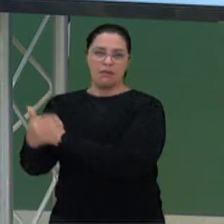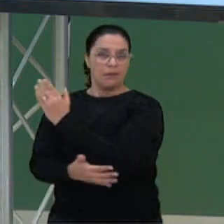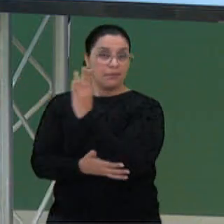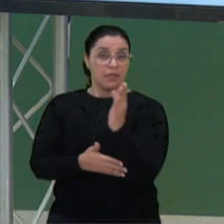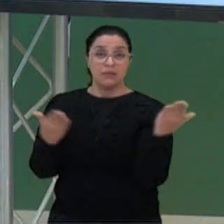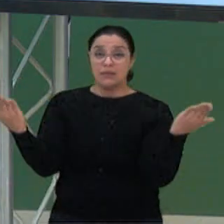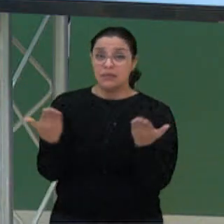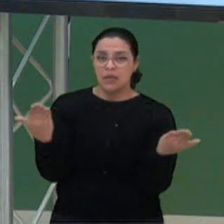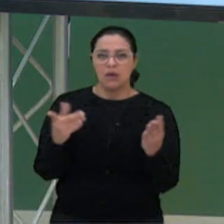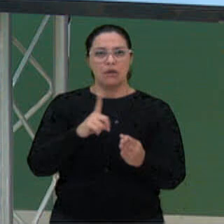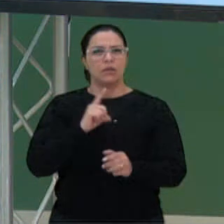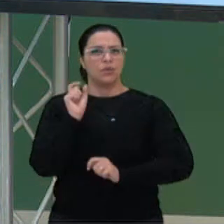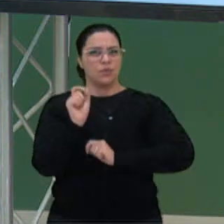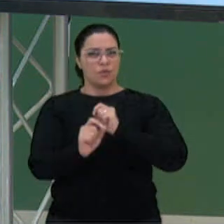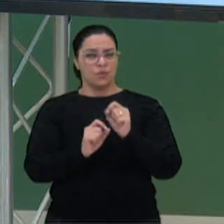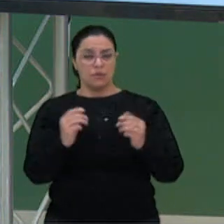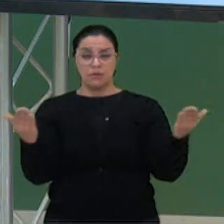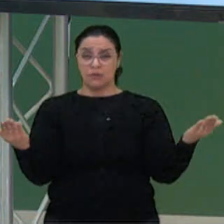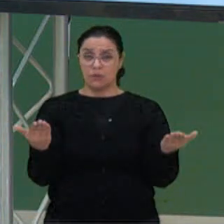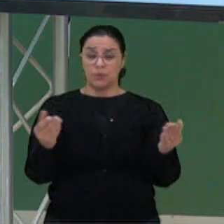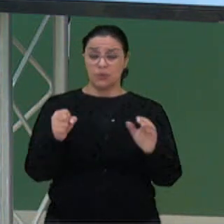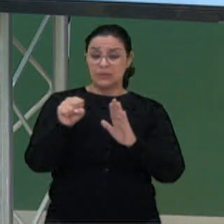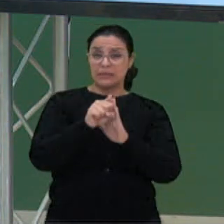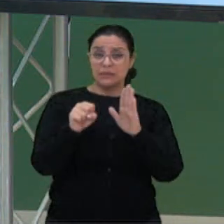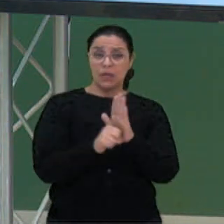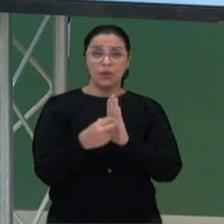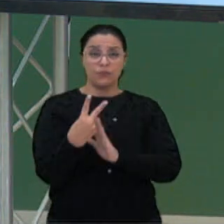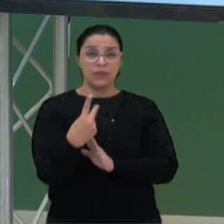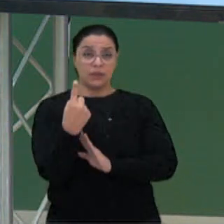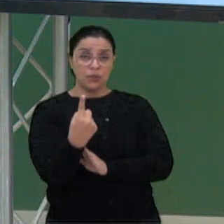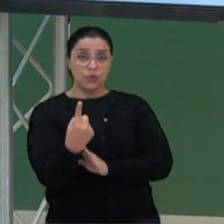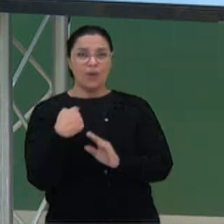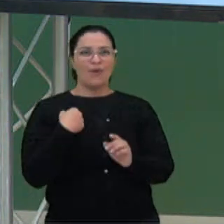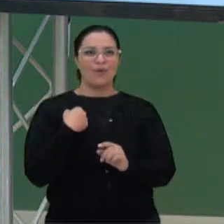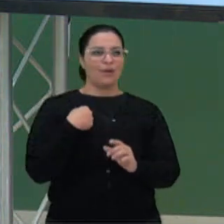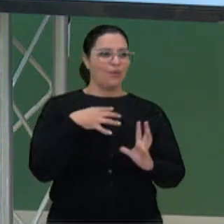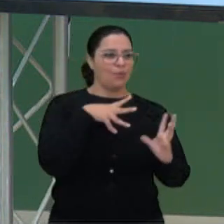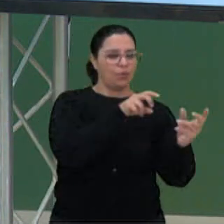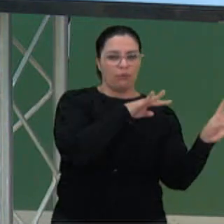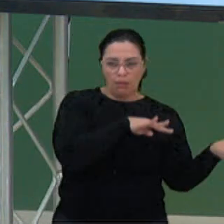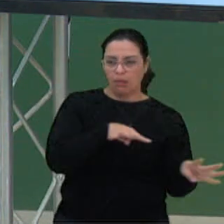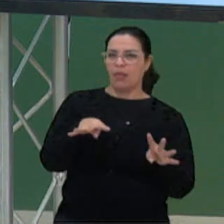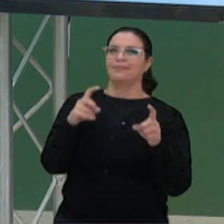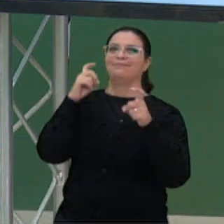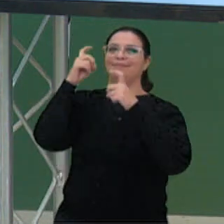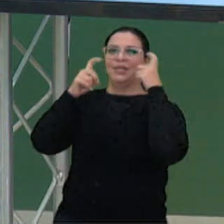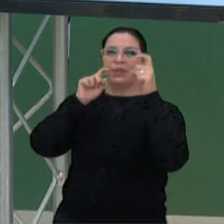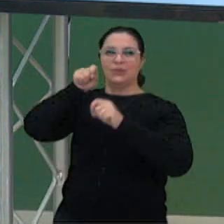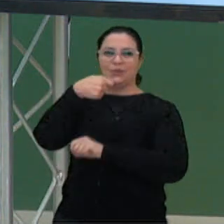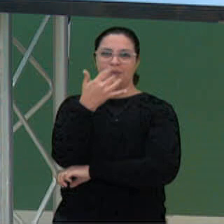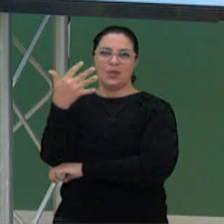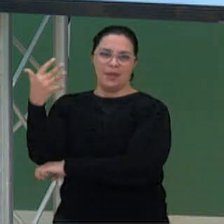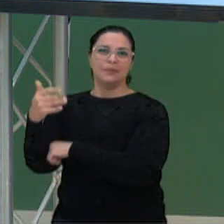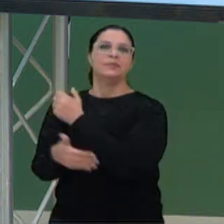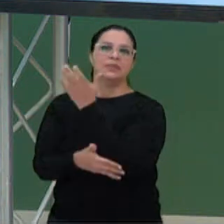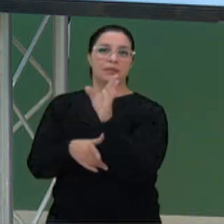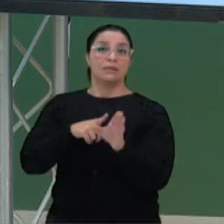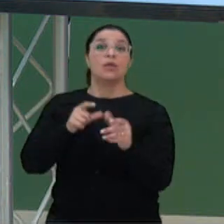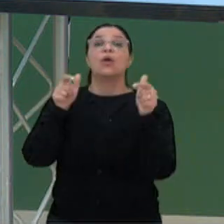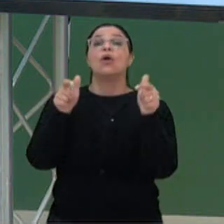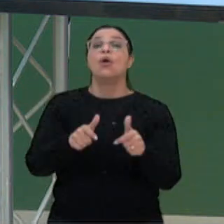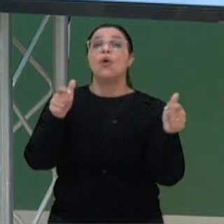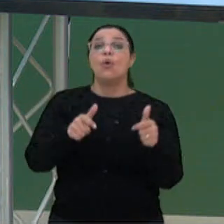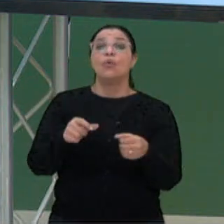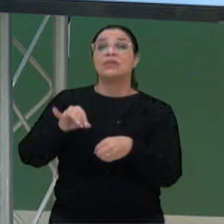que agora passam, então, ali no início do século XXI a ser a preocupação em relação a isso. Principalmente onde?